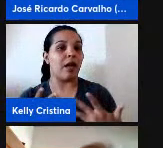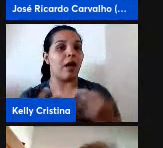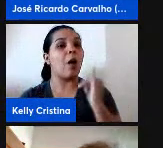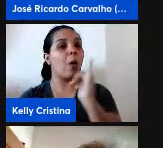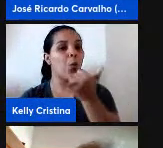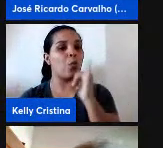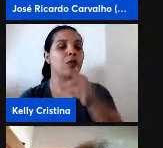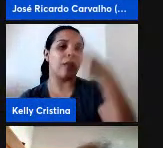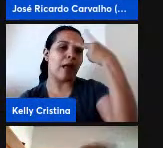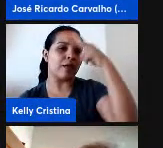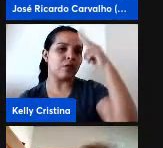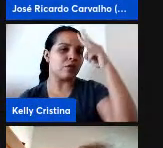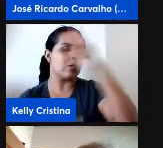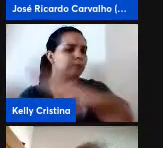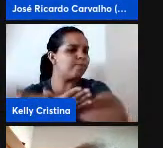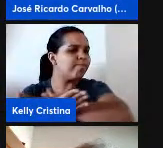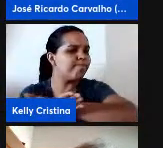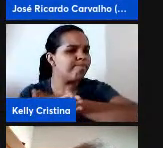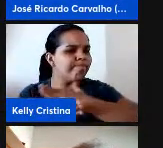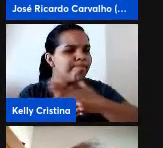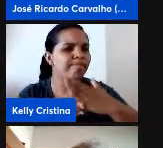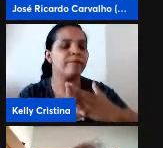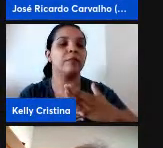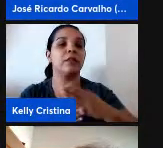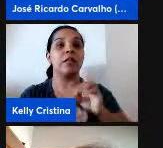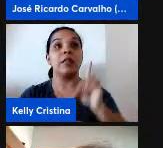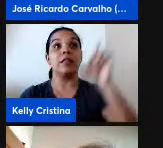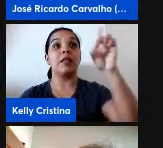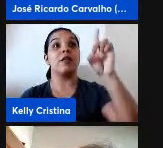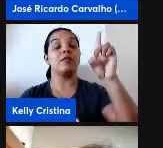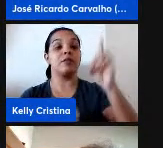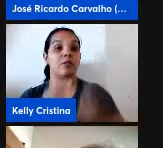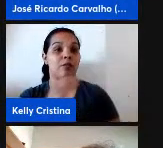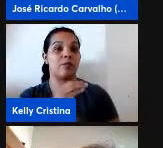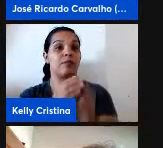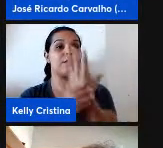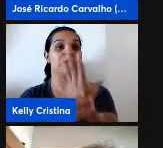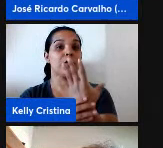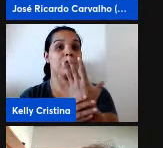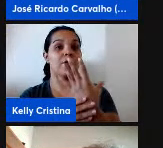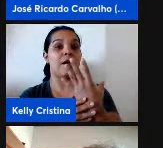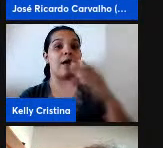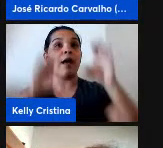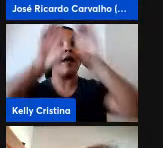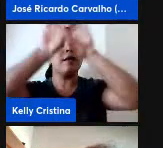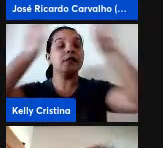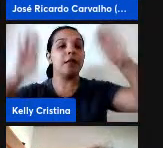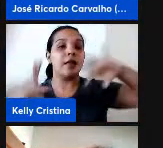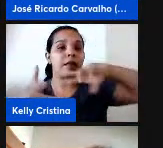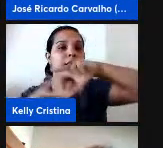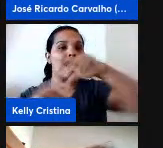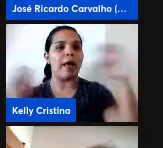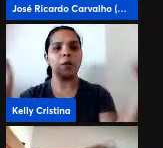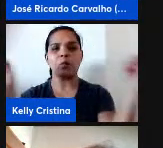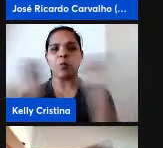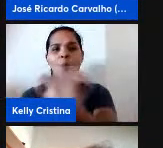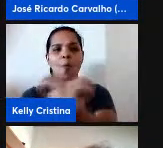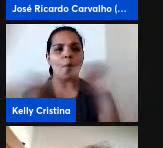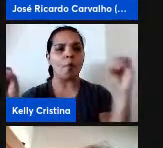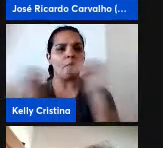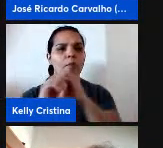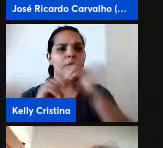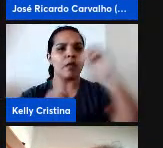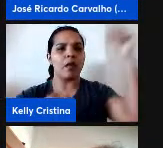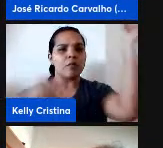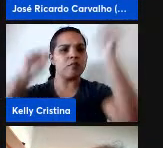do início de tudo, né? No princípio, Deus criou os céus e a terra, era a terra sem forma e vazia, trevas cobriam a